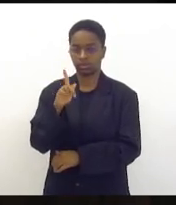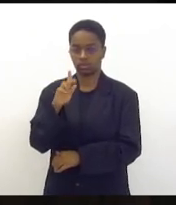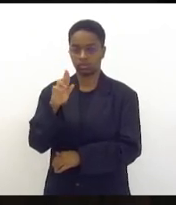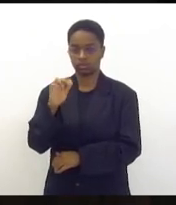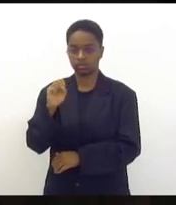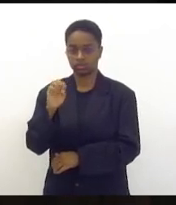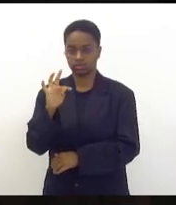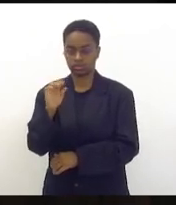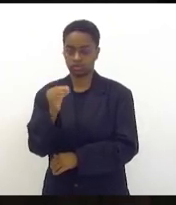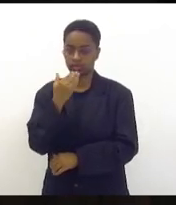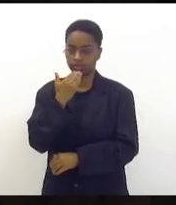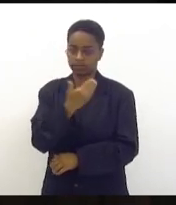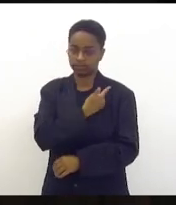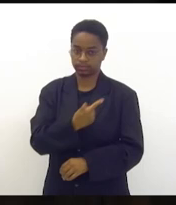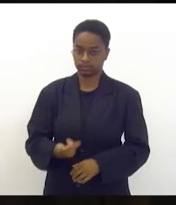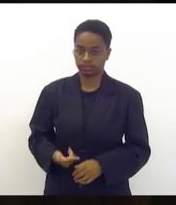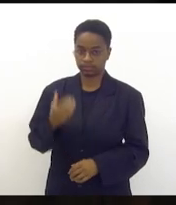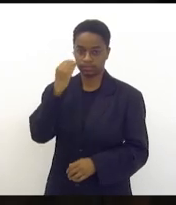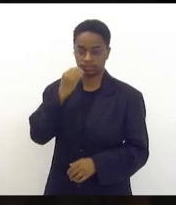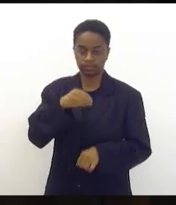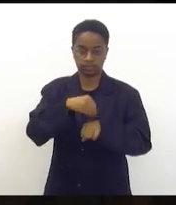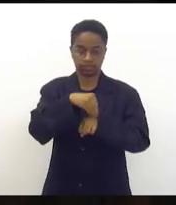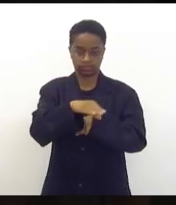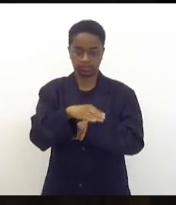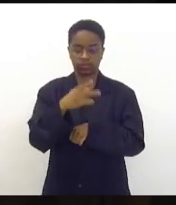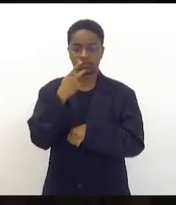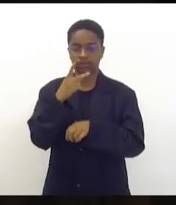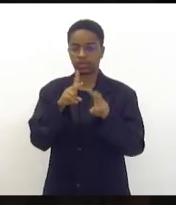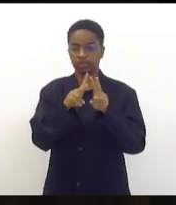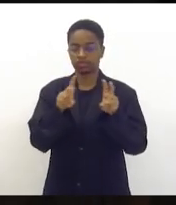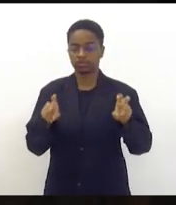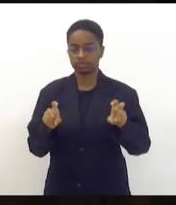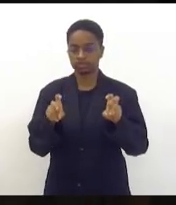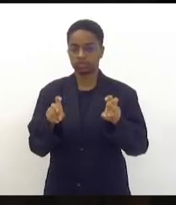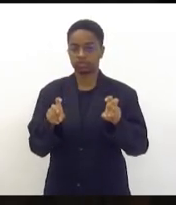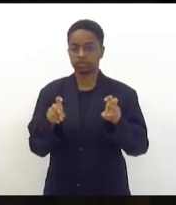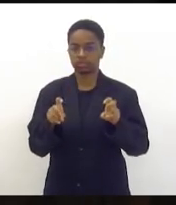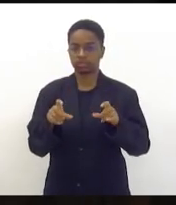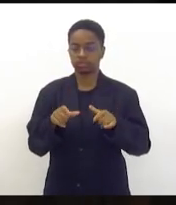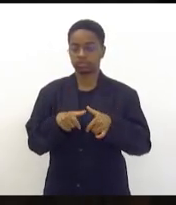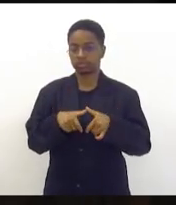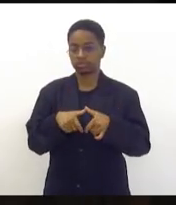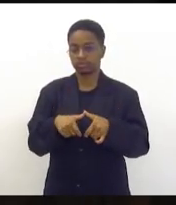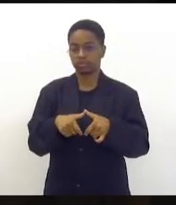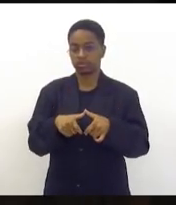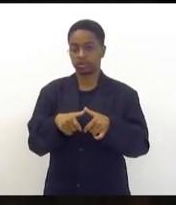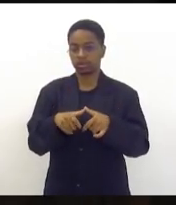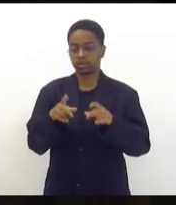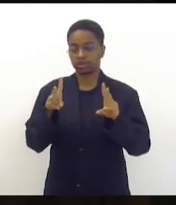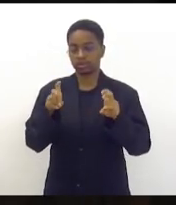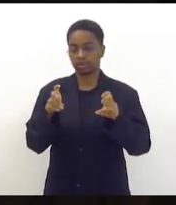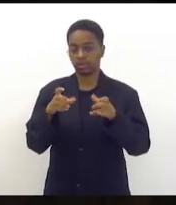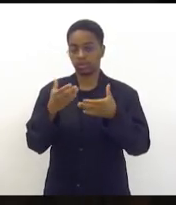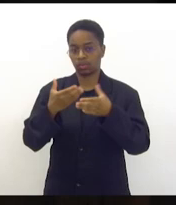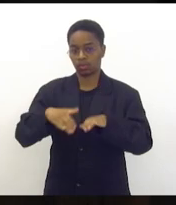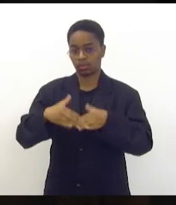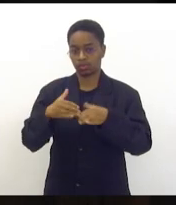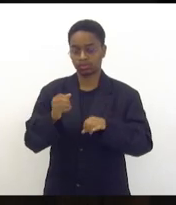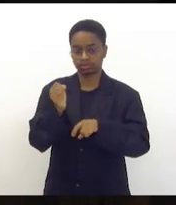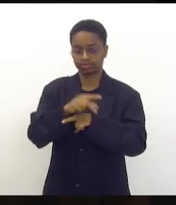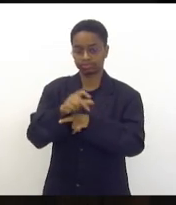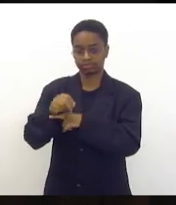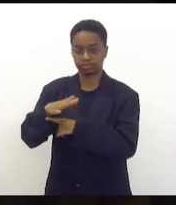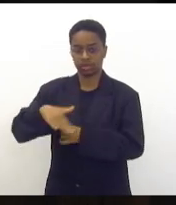ao excelentíssimo senhor governador o envio de mensagem que dispõe sobre o título para o concurso público de ingresso nas carreiras